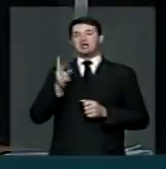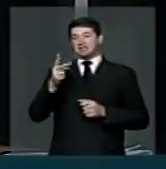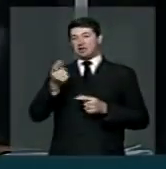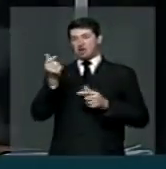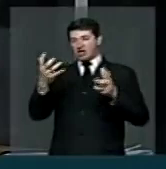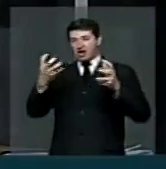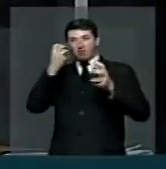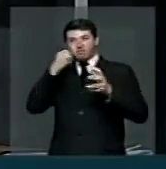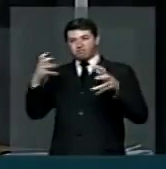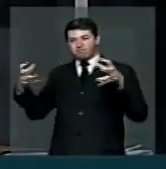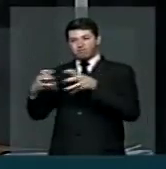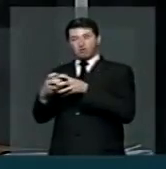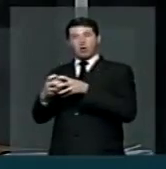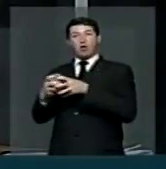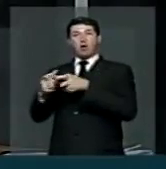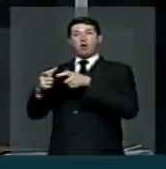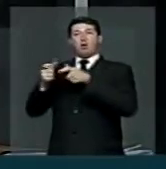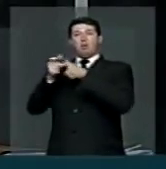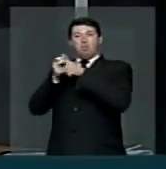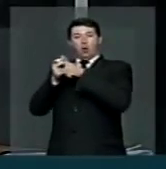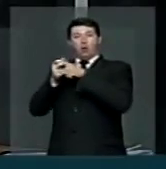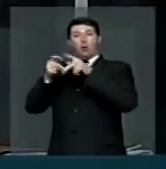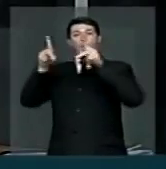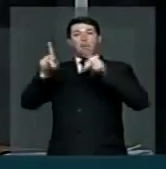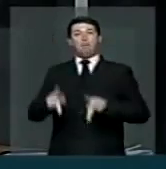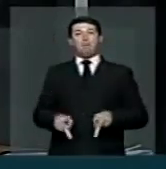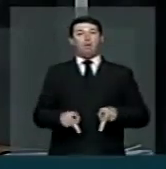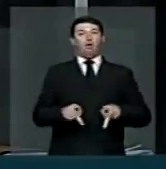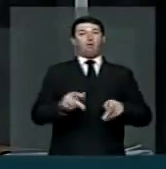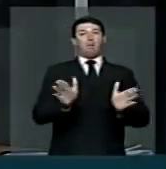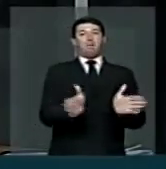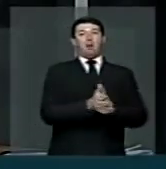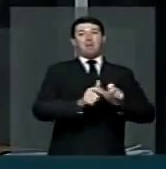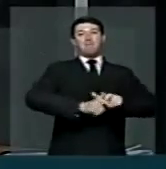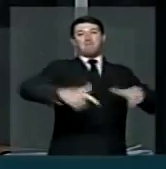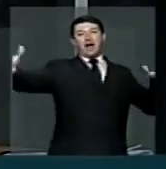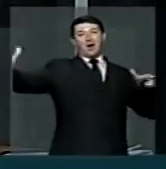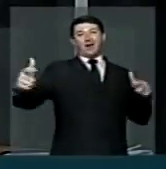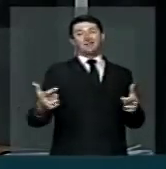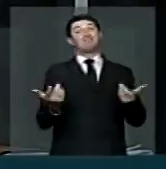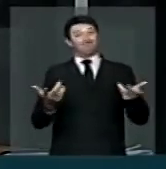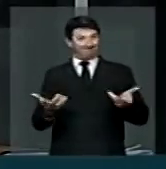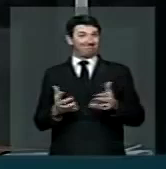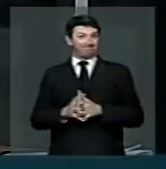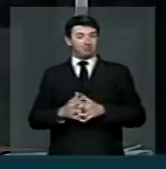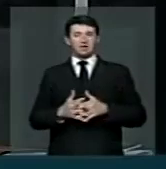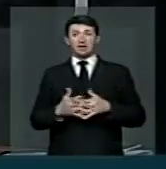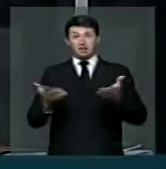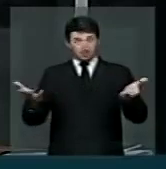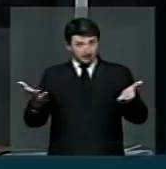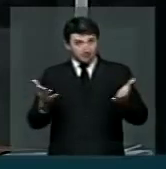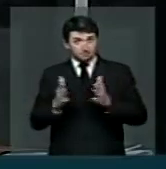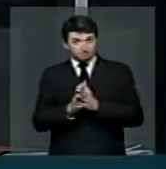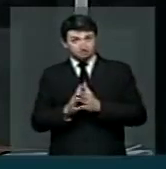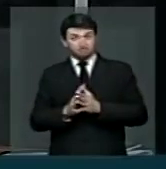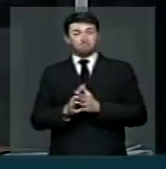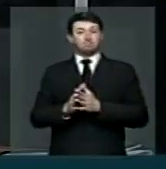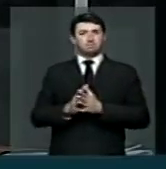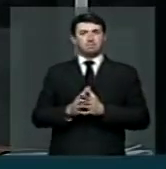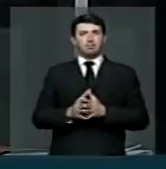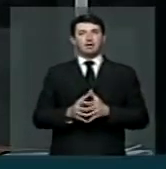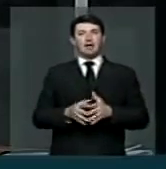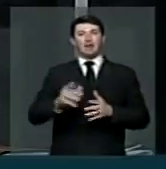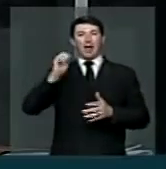riqueza para uns à custa da pobreza para a maioria. Por isso, ainda no